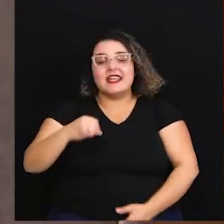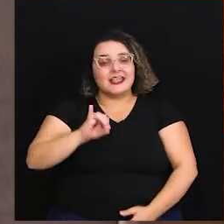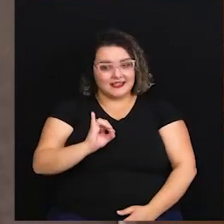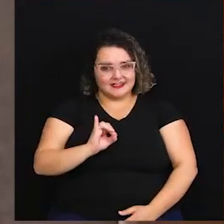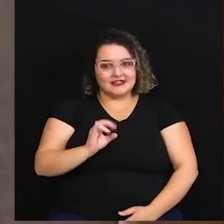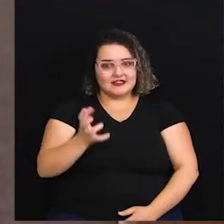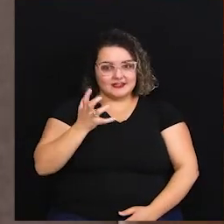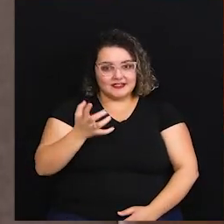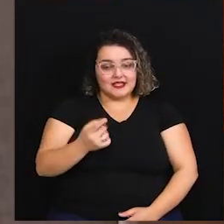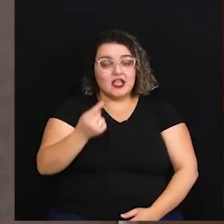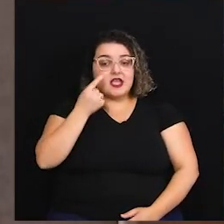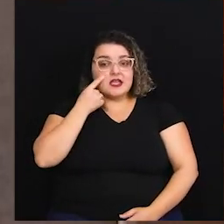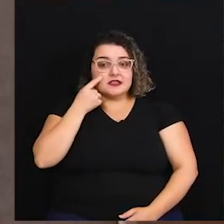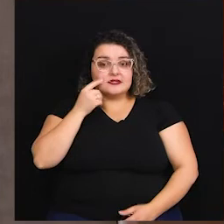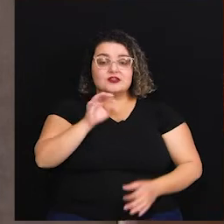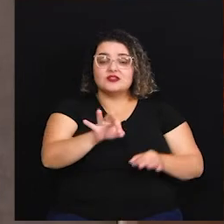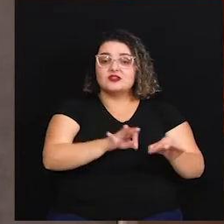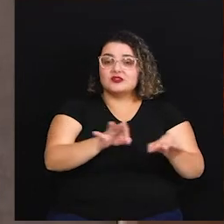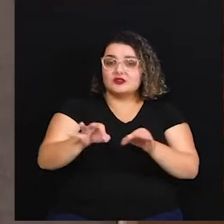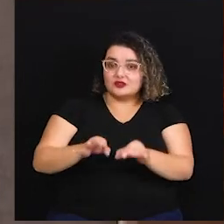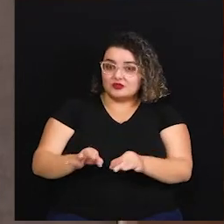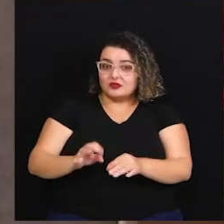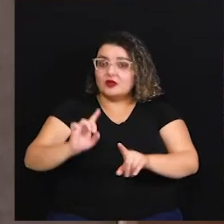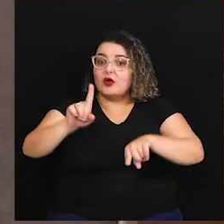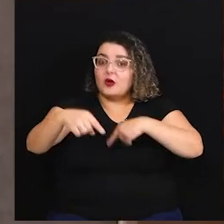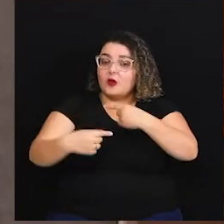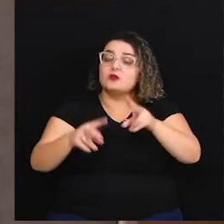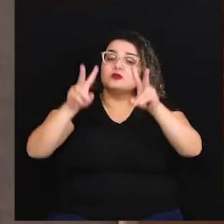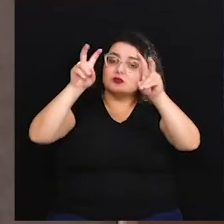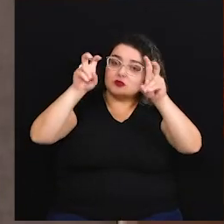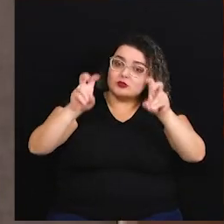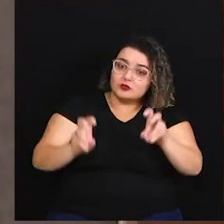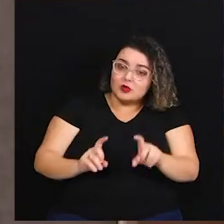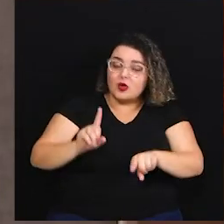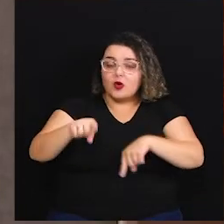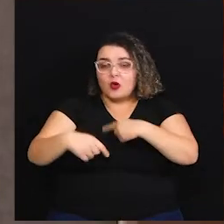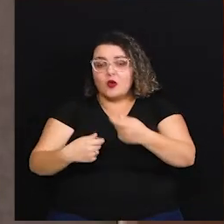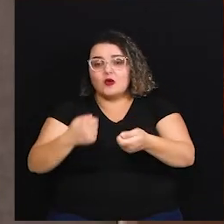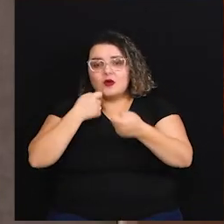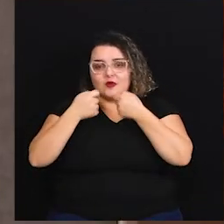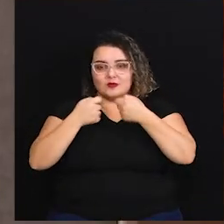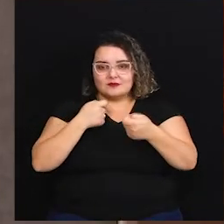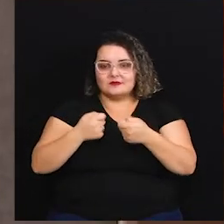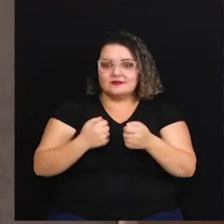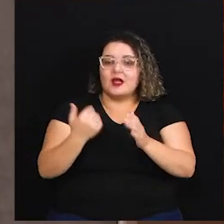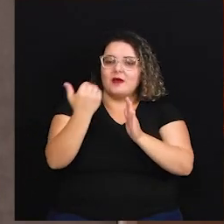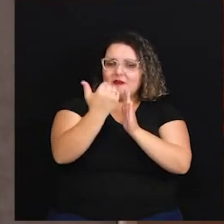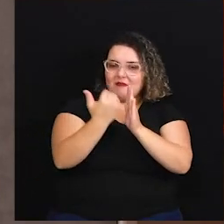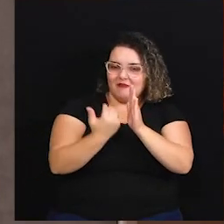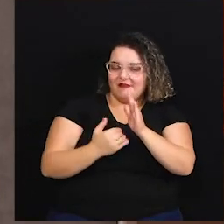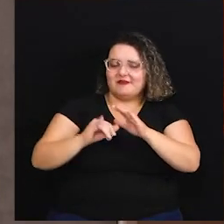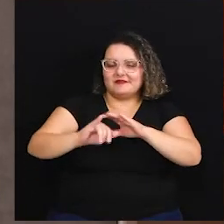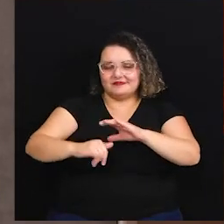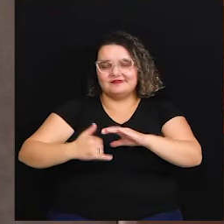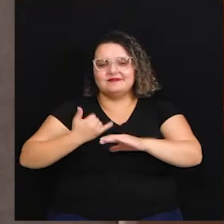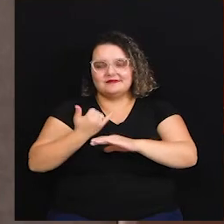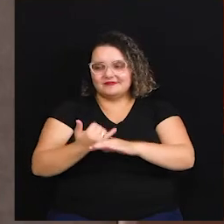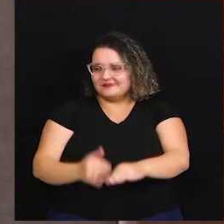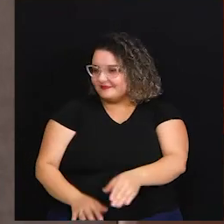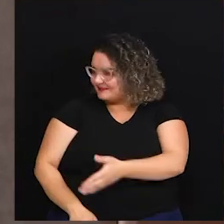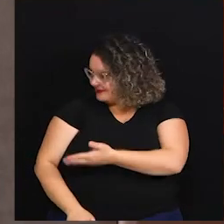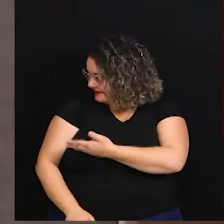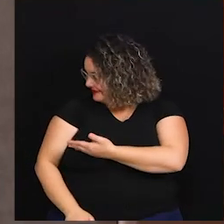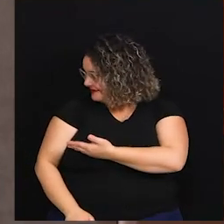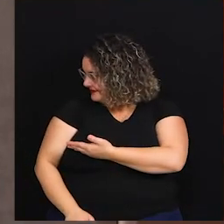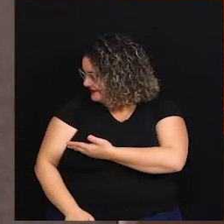seu vídeo. E se você quer assistir o nosso programa, outros temas, outros entrevistados, a playlist está